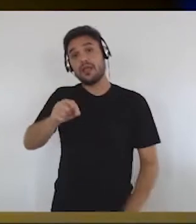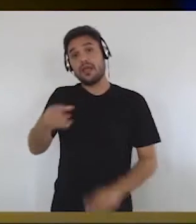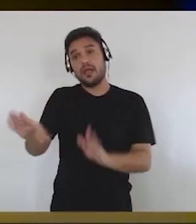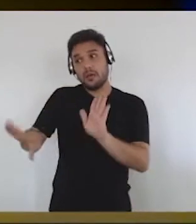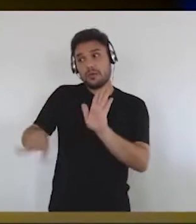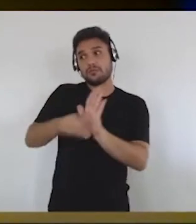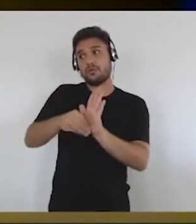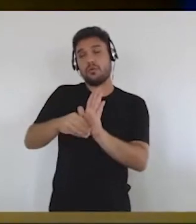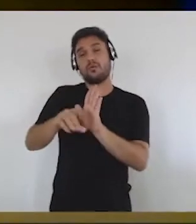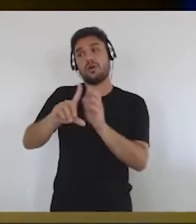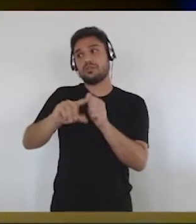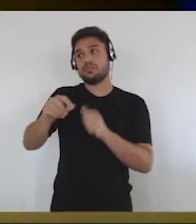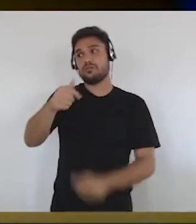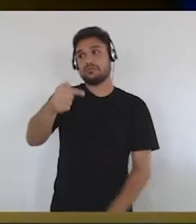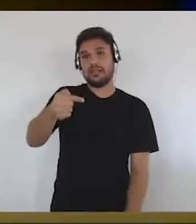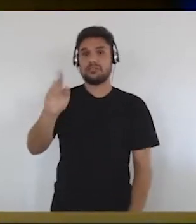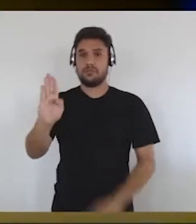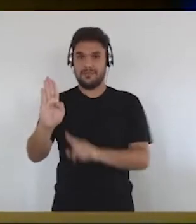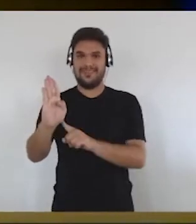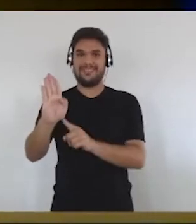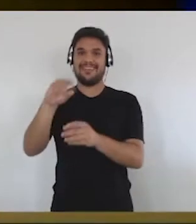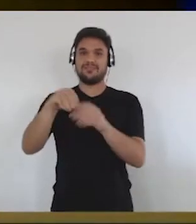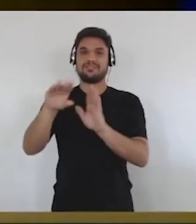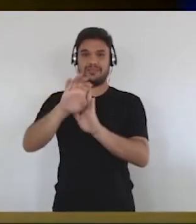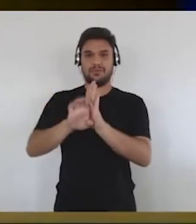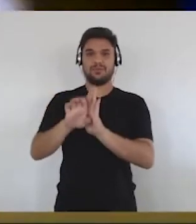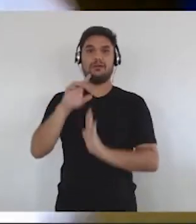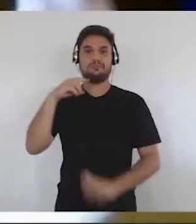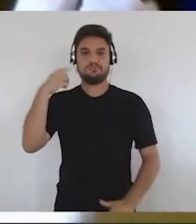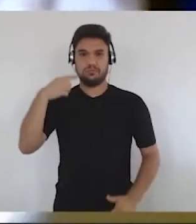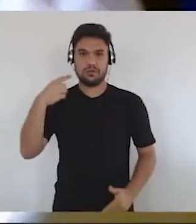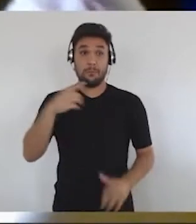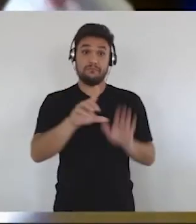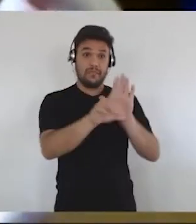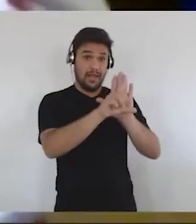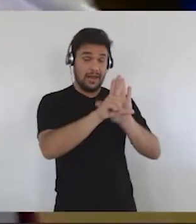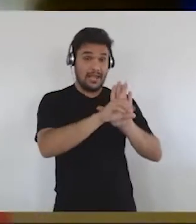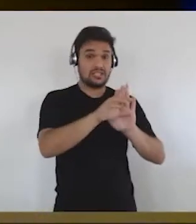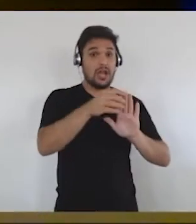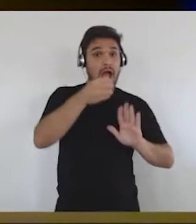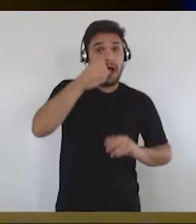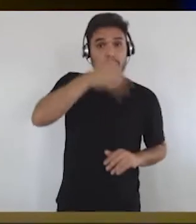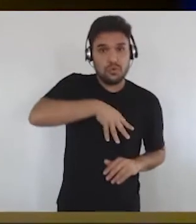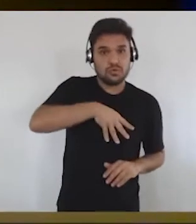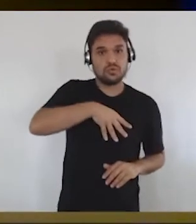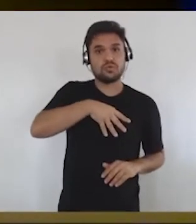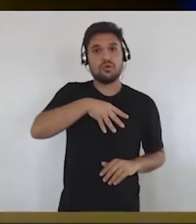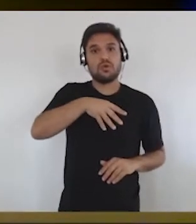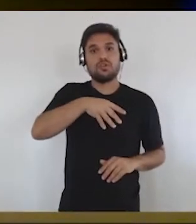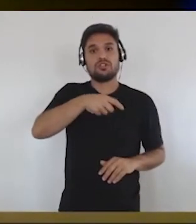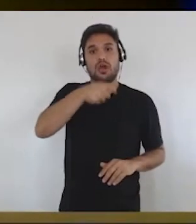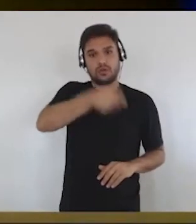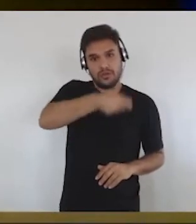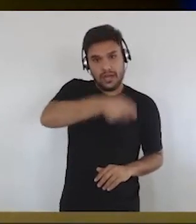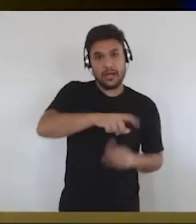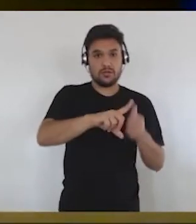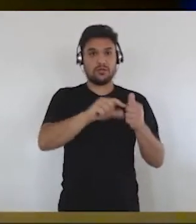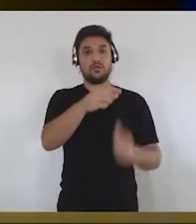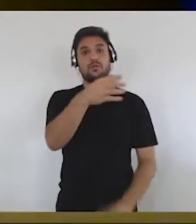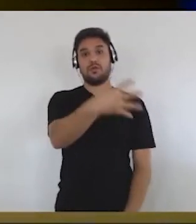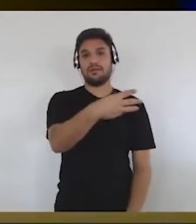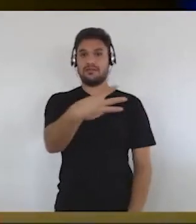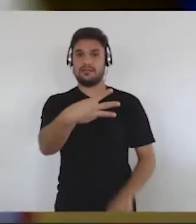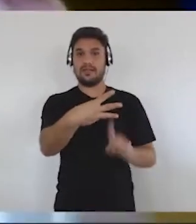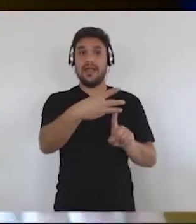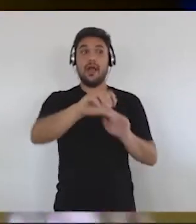artigo 7b no Estatuto da Advocacia. Então, da Lei de Abuso de Autoridade, o artigo 43 deve ser entendido como